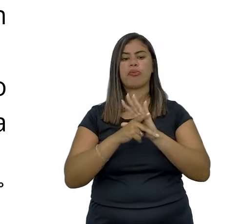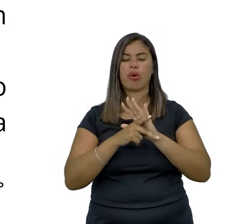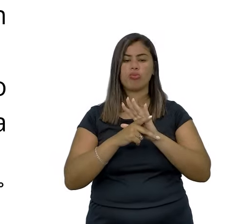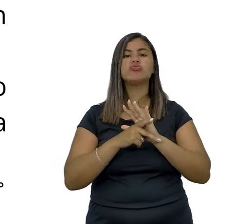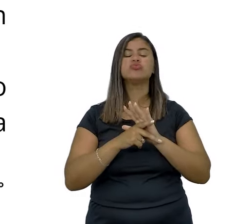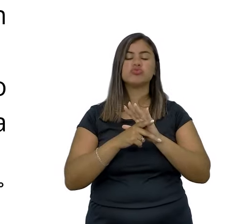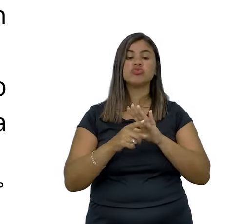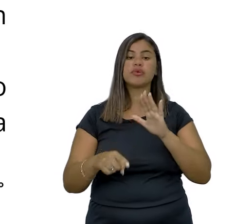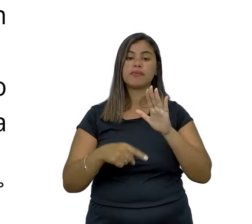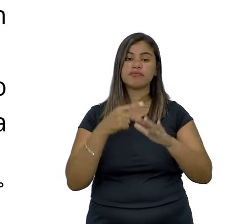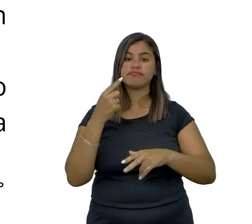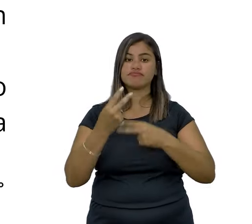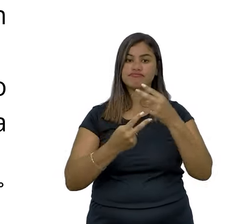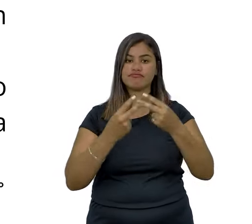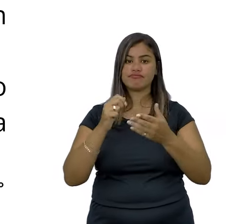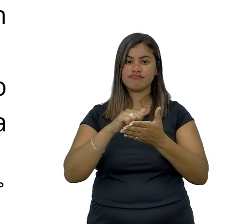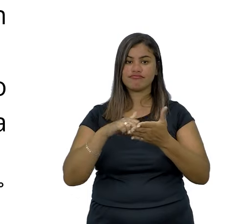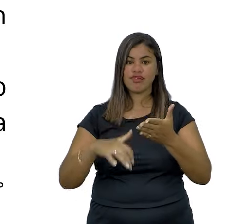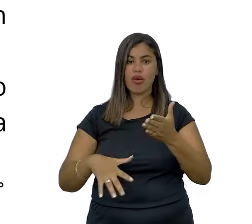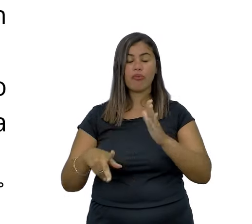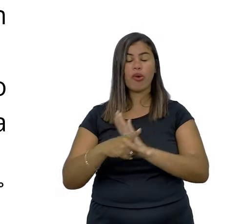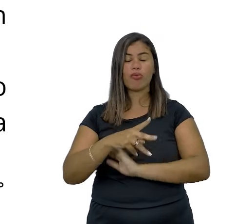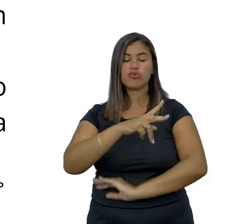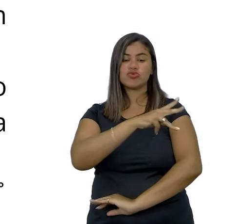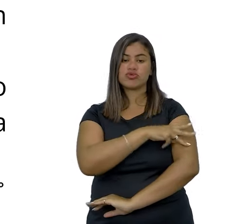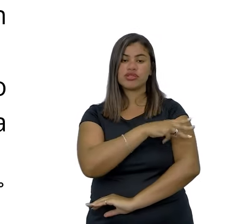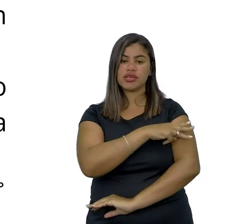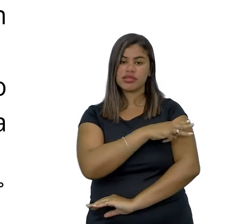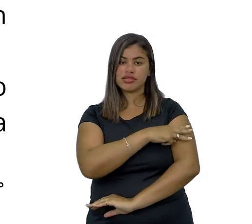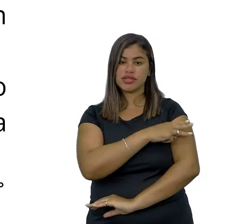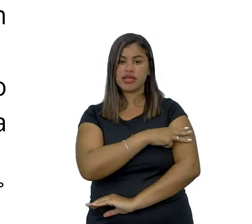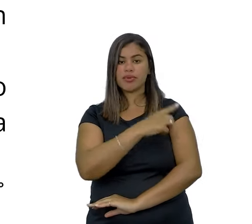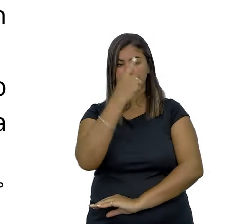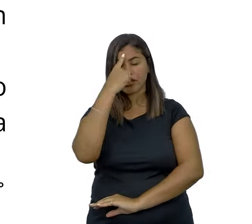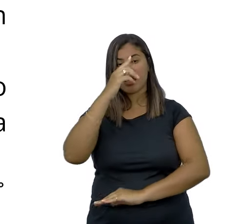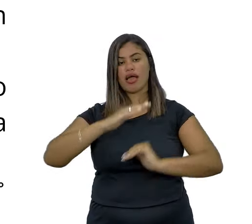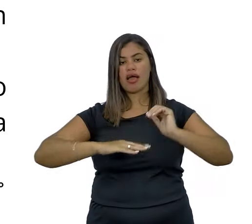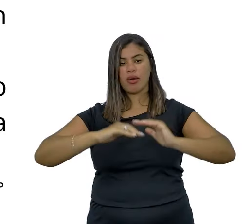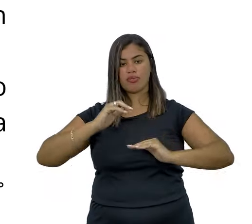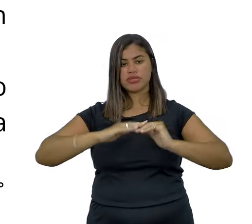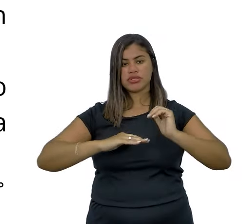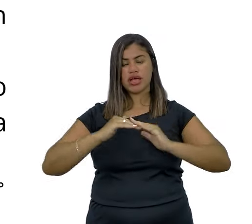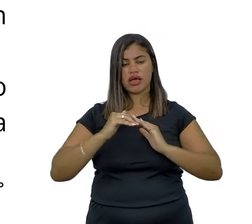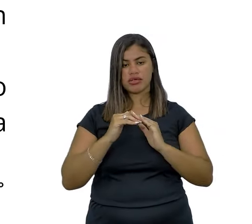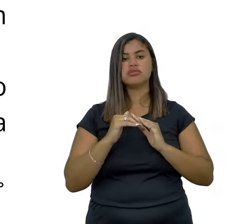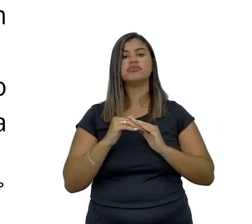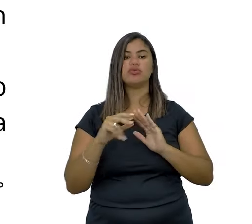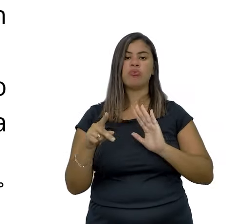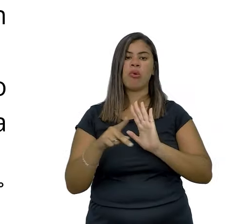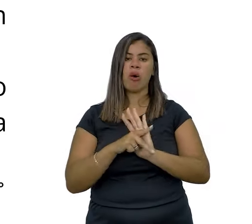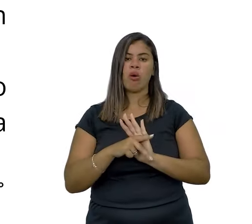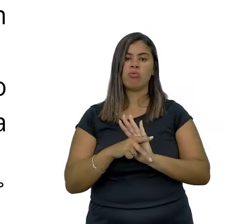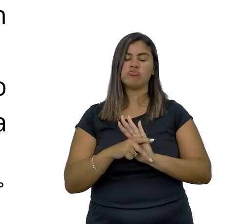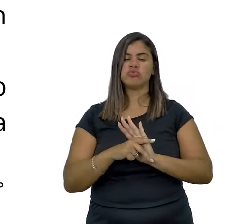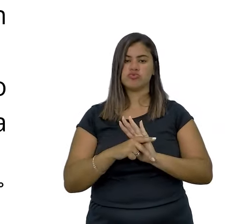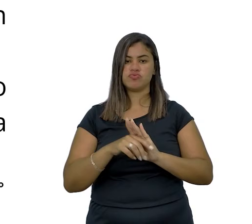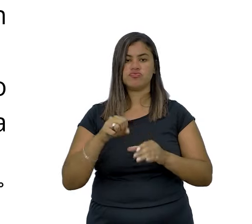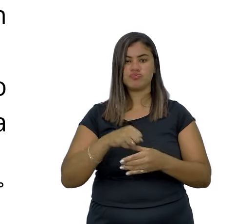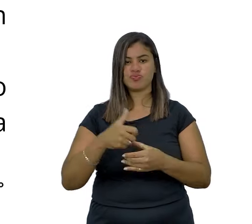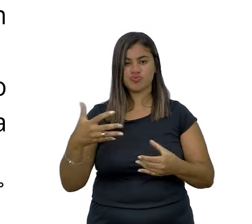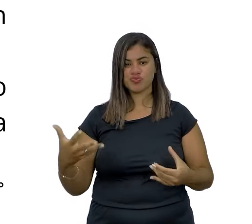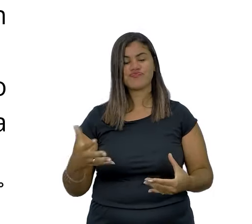sequência didática do terceiro ano, né, a partir das habilidades que foram propostas no